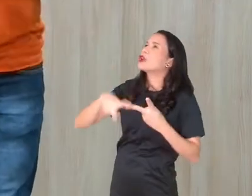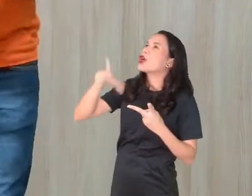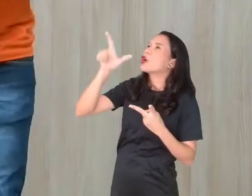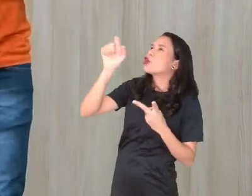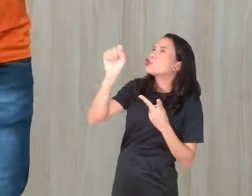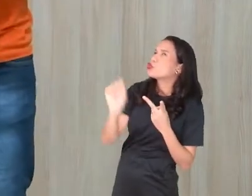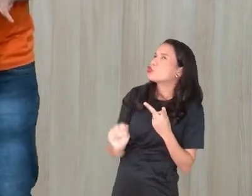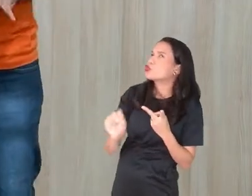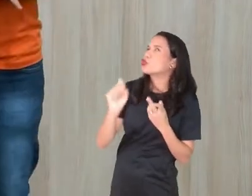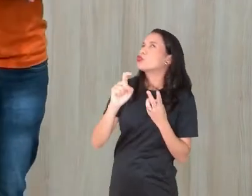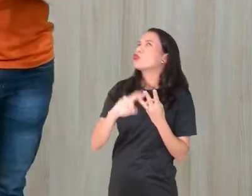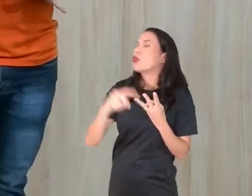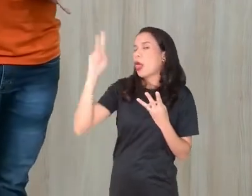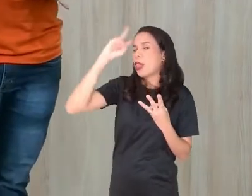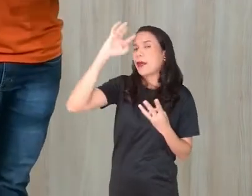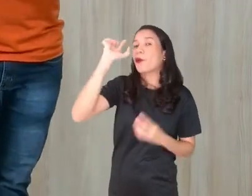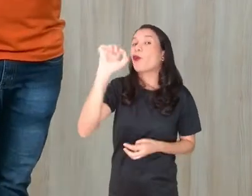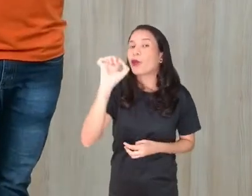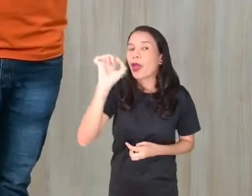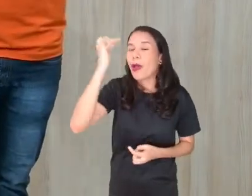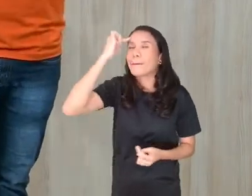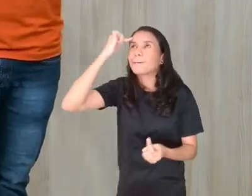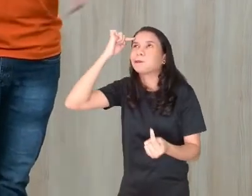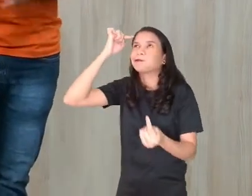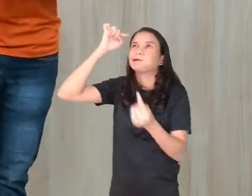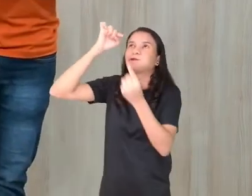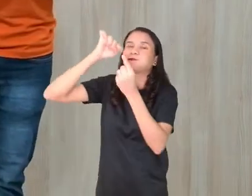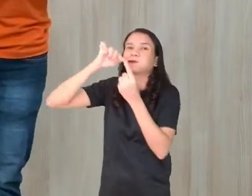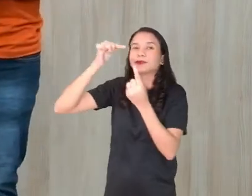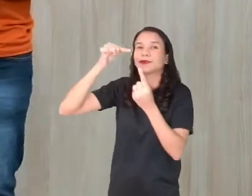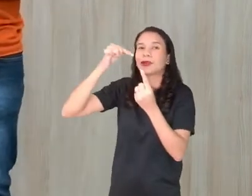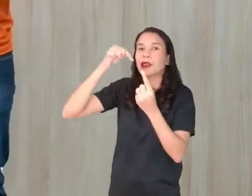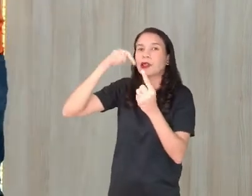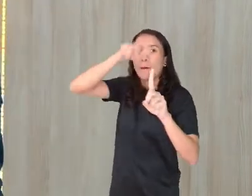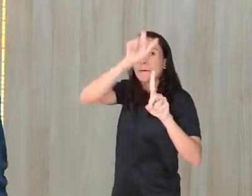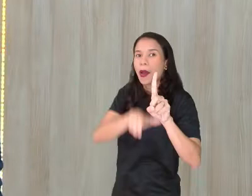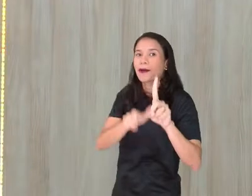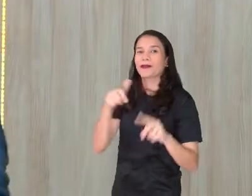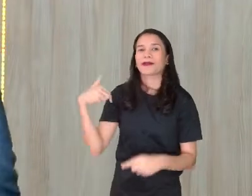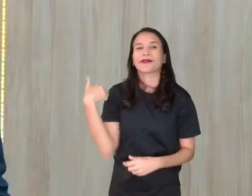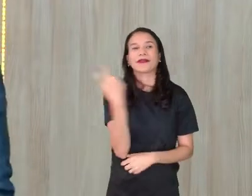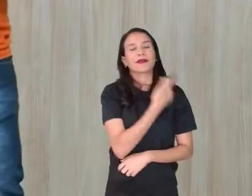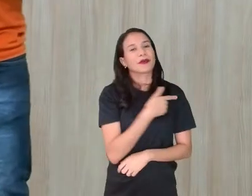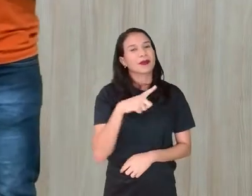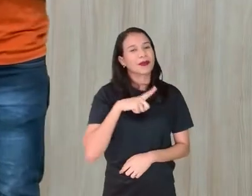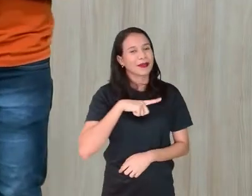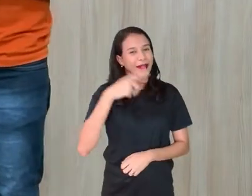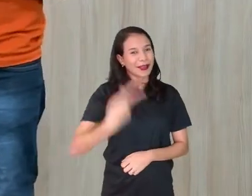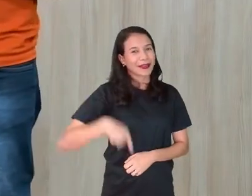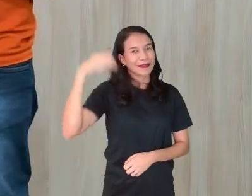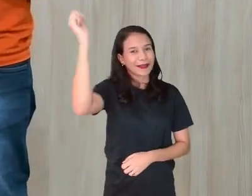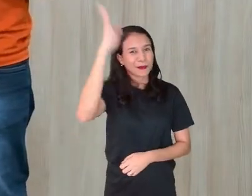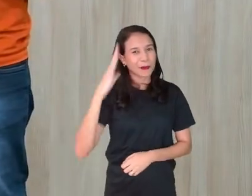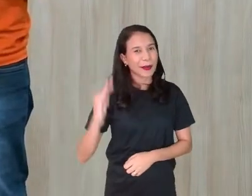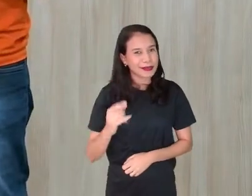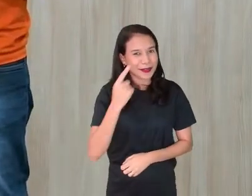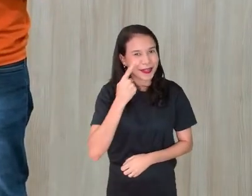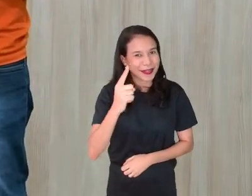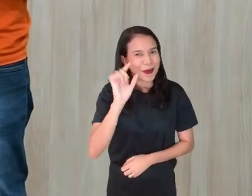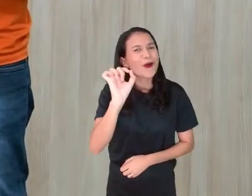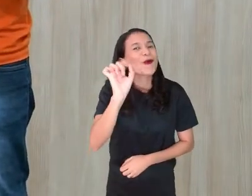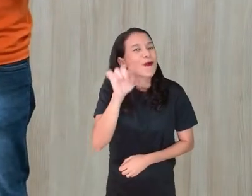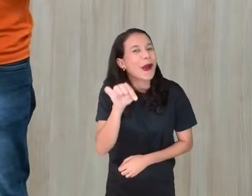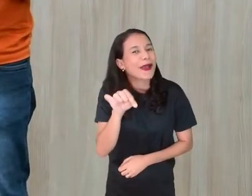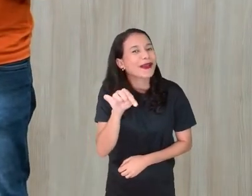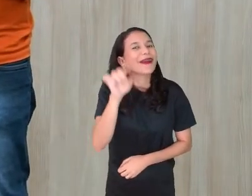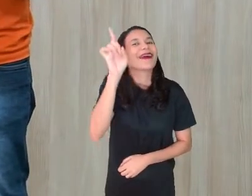vocês lembraram de quê? Vocês lembraram de um personagem que a gente tem aqui no Brasil? Sabe que